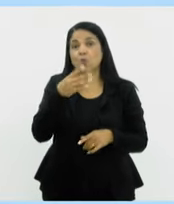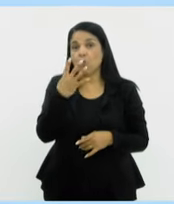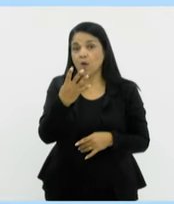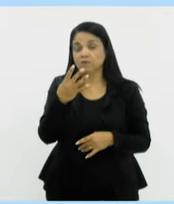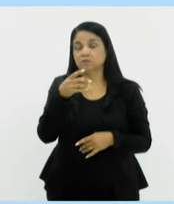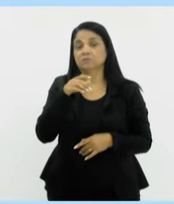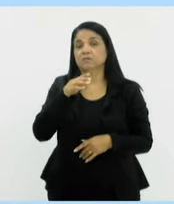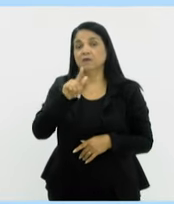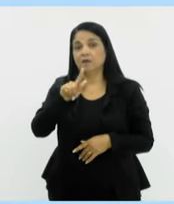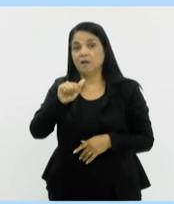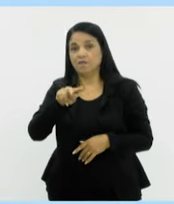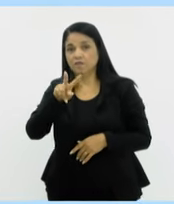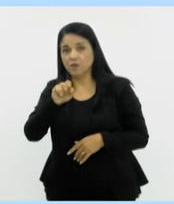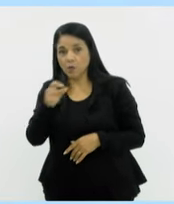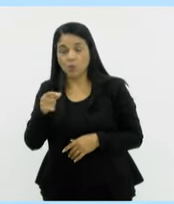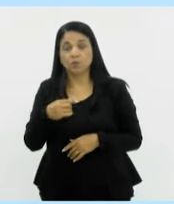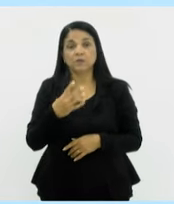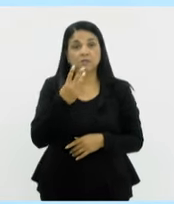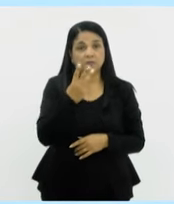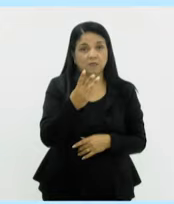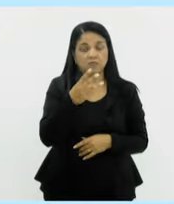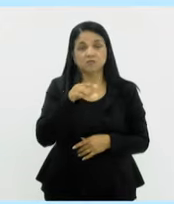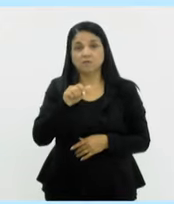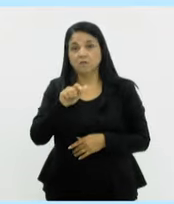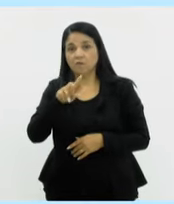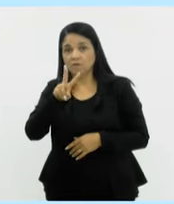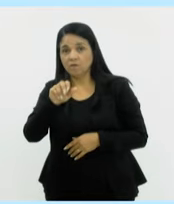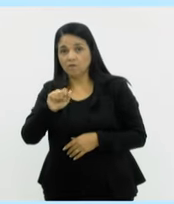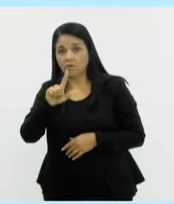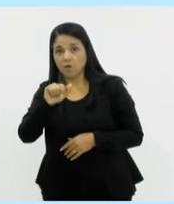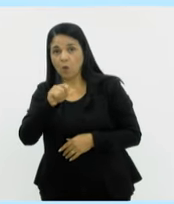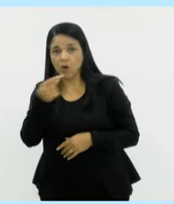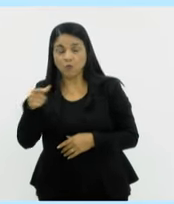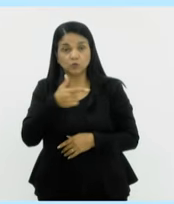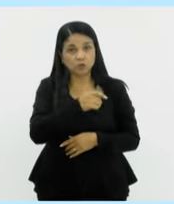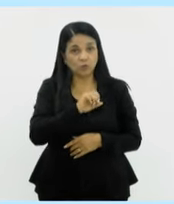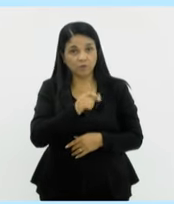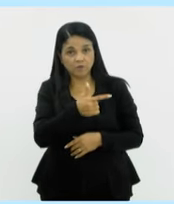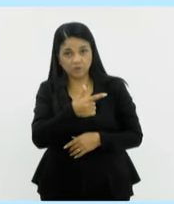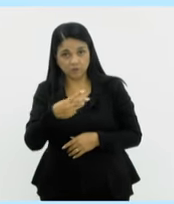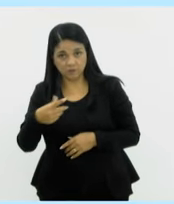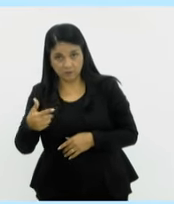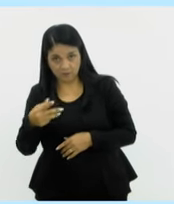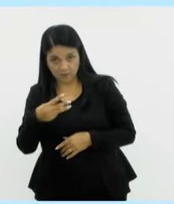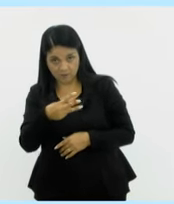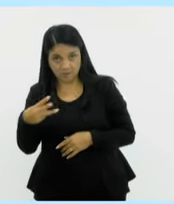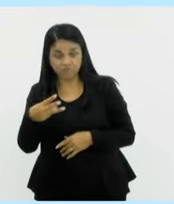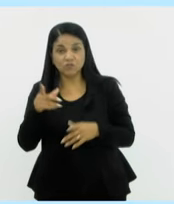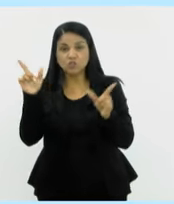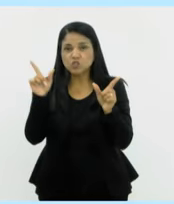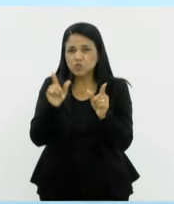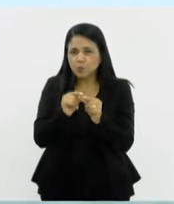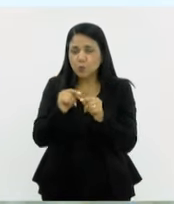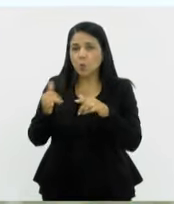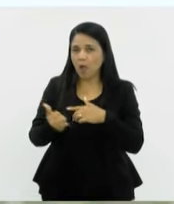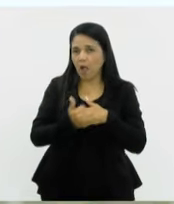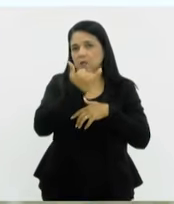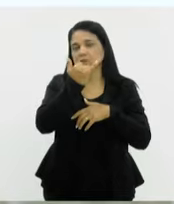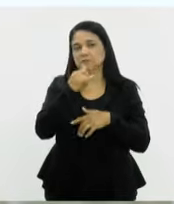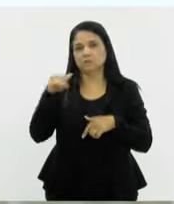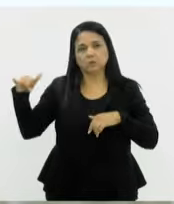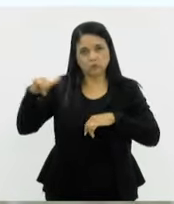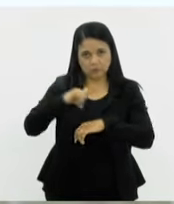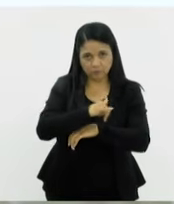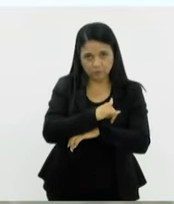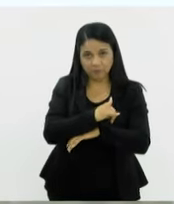entre 2015 e 2023 ajudaram a reduzir em 34% o número de incidentes no aeroporto. Os